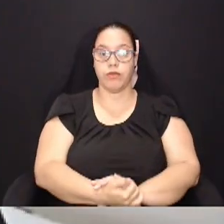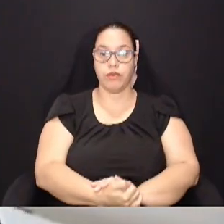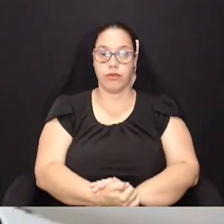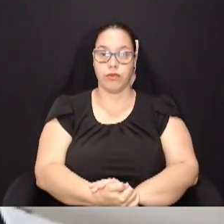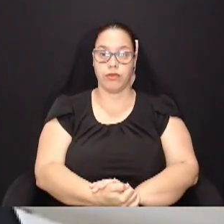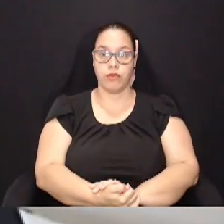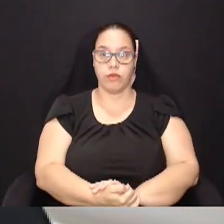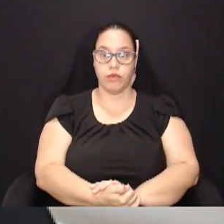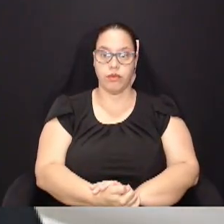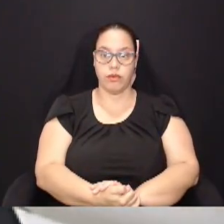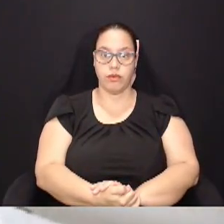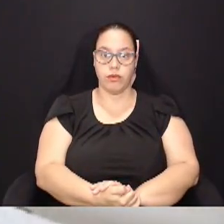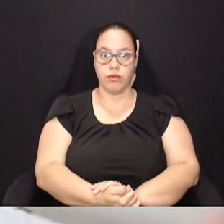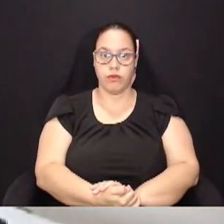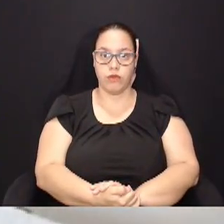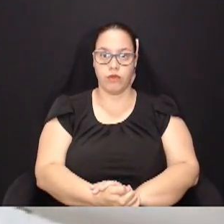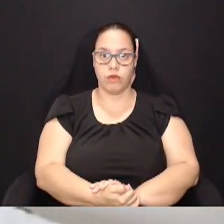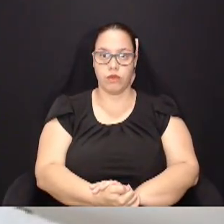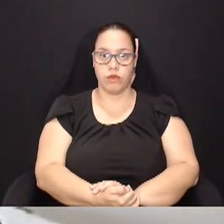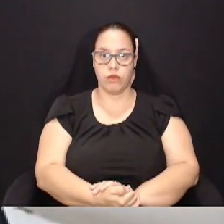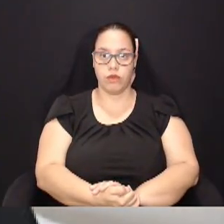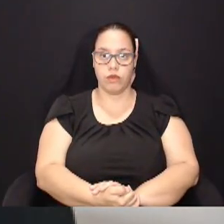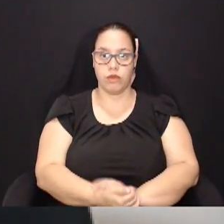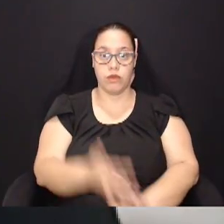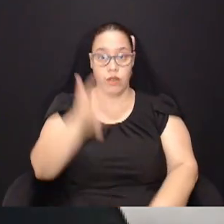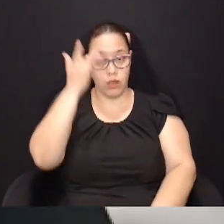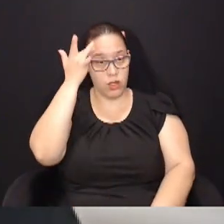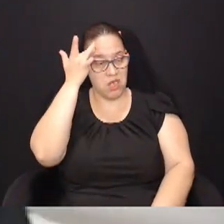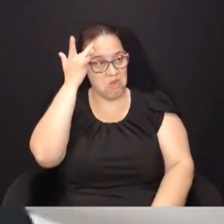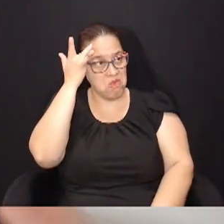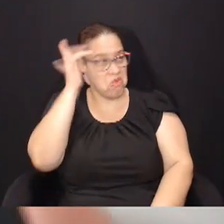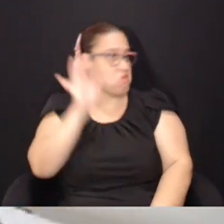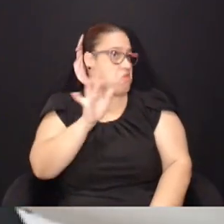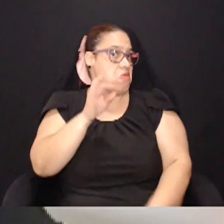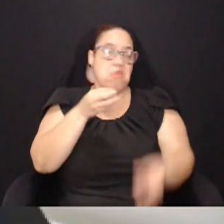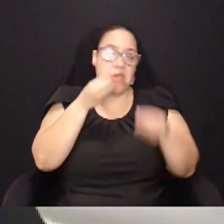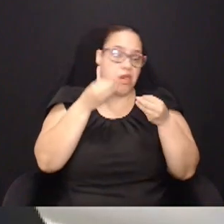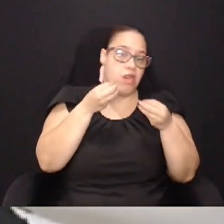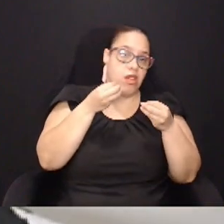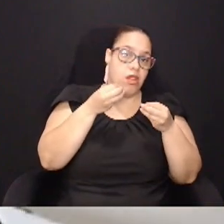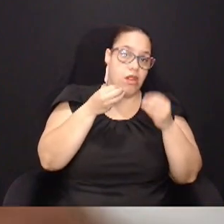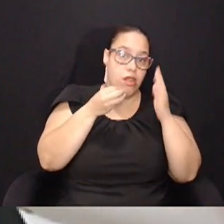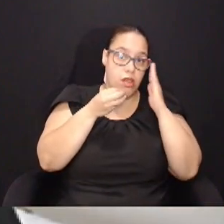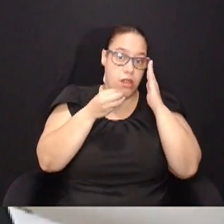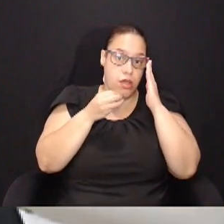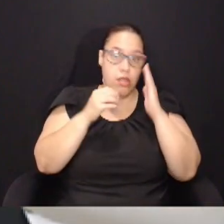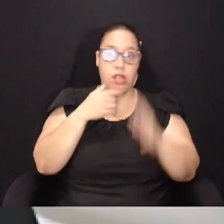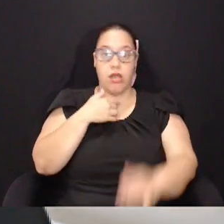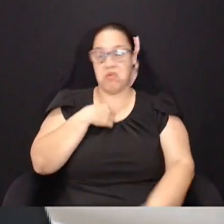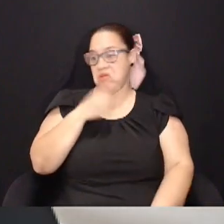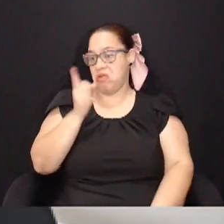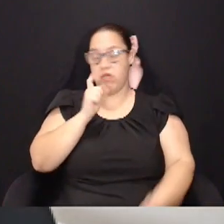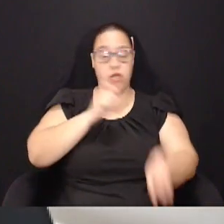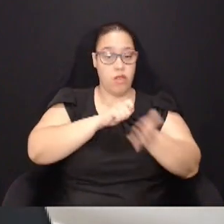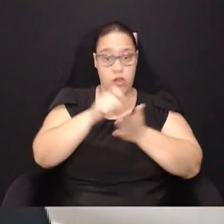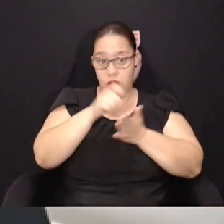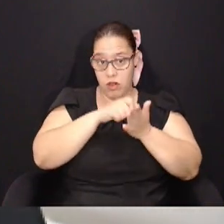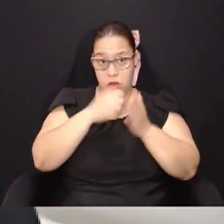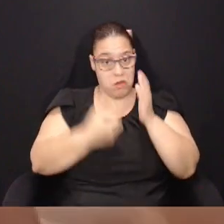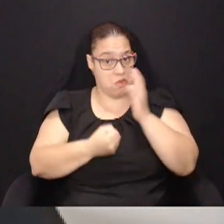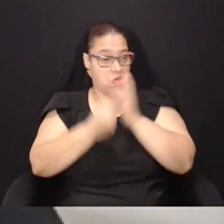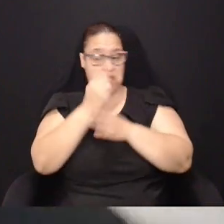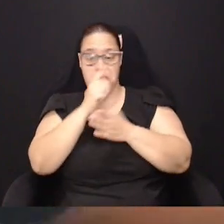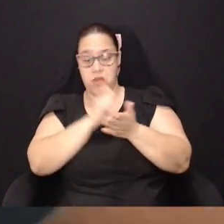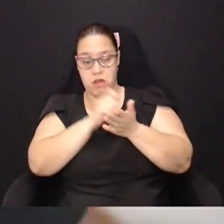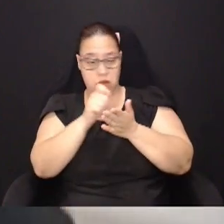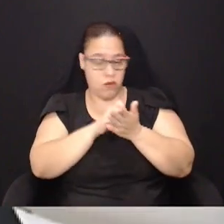um segundo passo, né? Eu não sei como dizer isso, porque na verdade eu nem sou escritor, eu me tornei escritor